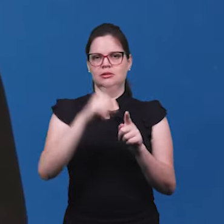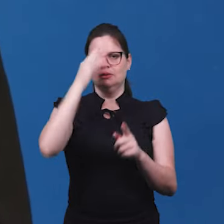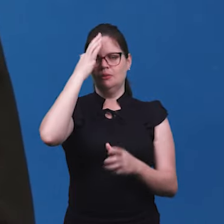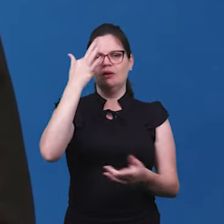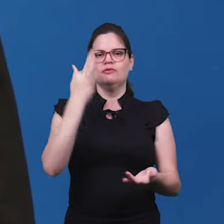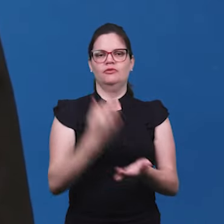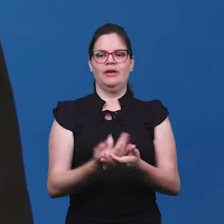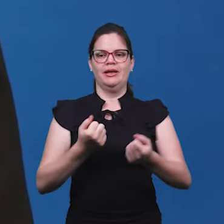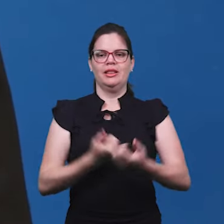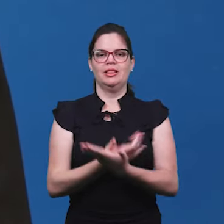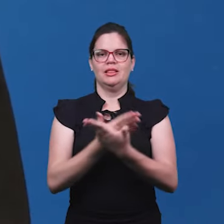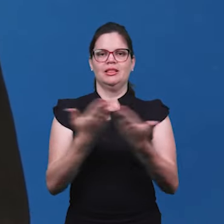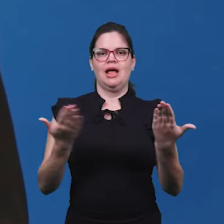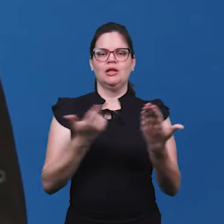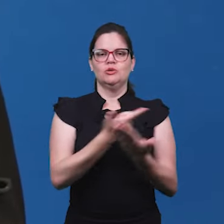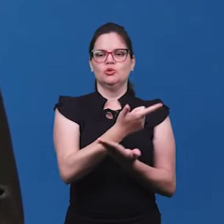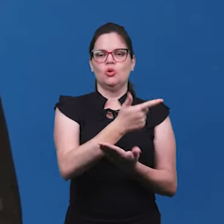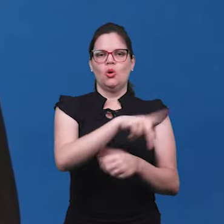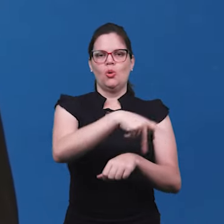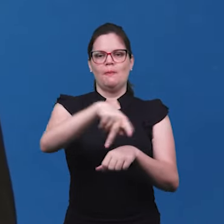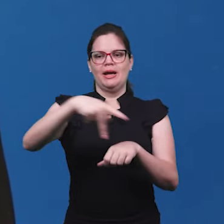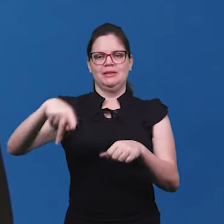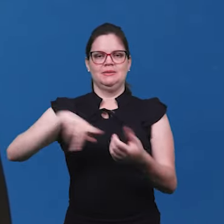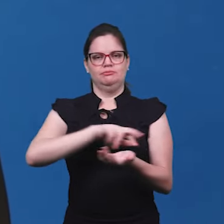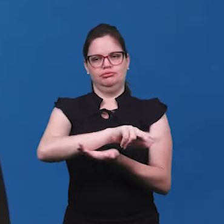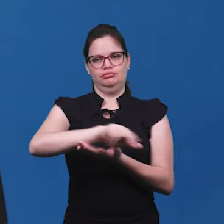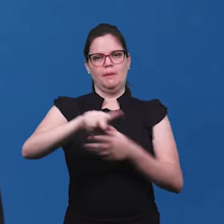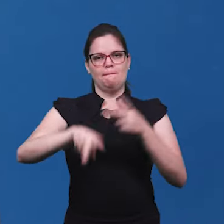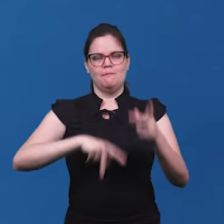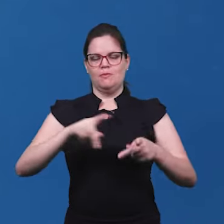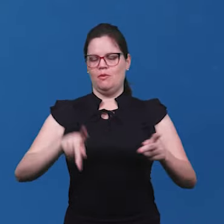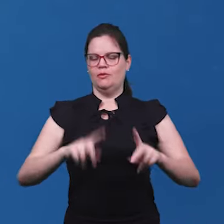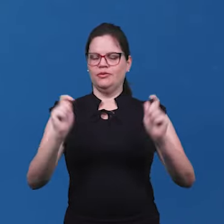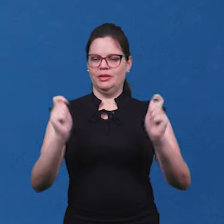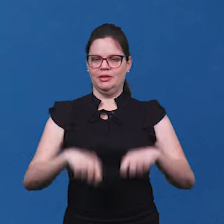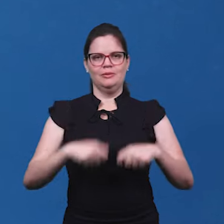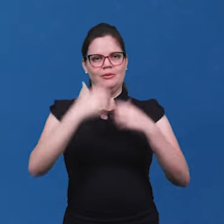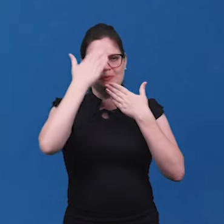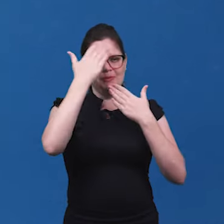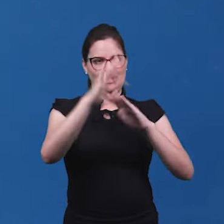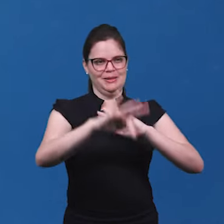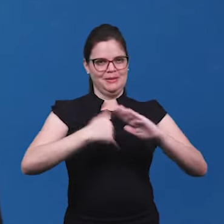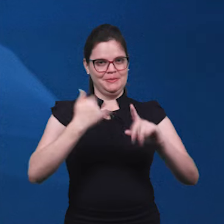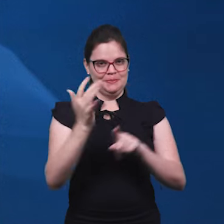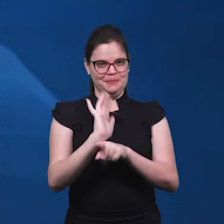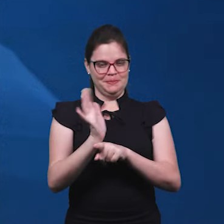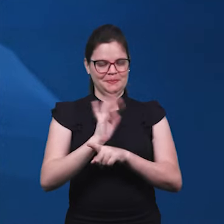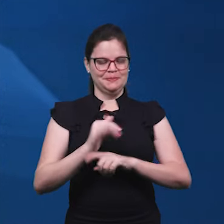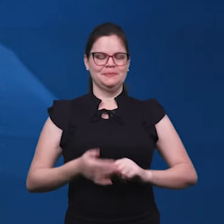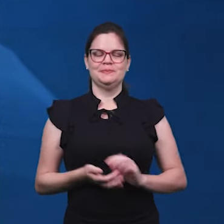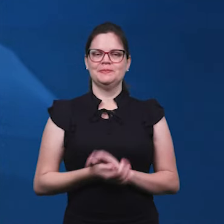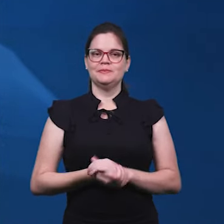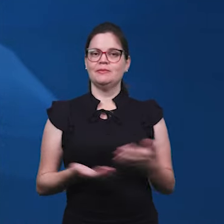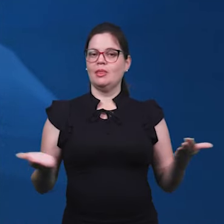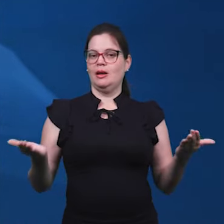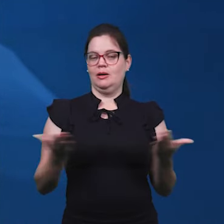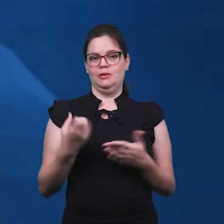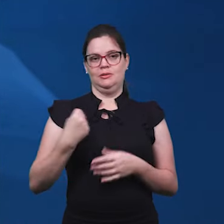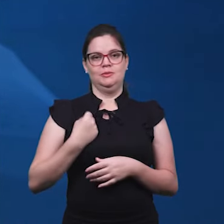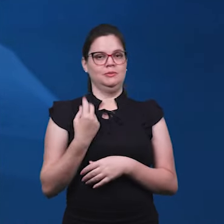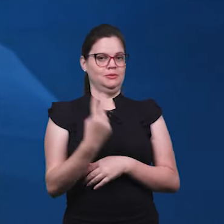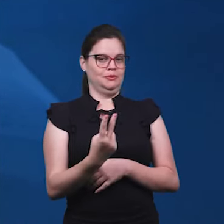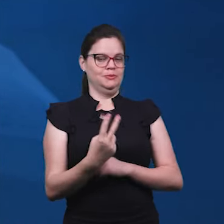era extensiva a todos os gentios. Muito bem, a sua resposta, obrigado pela sua participação. Muito bem, irmãos, a pergunta